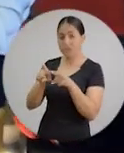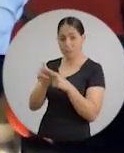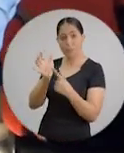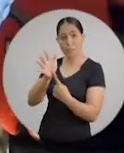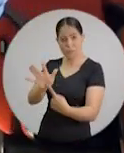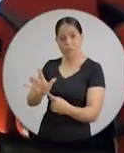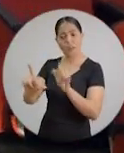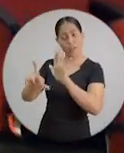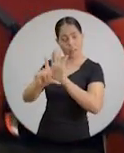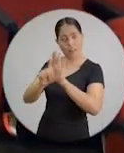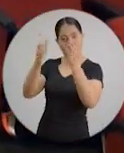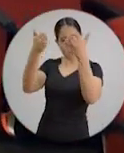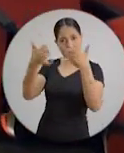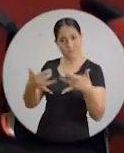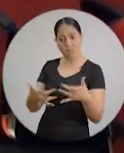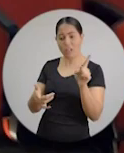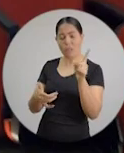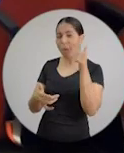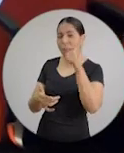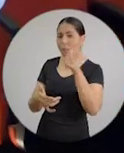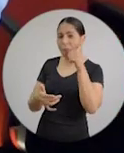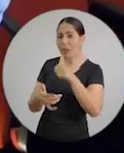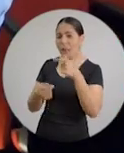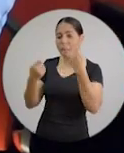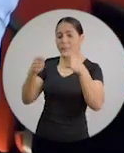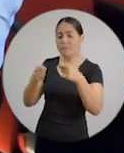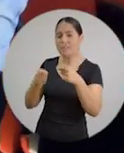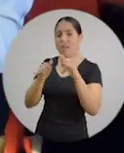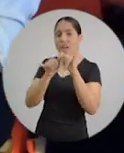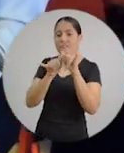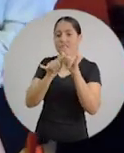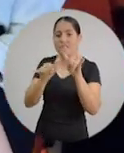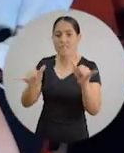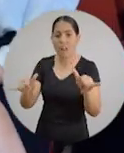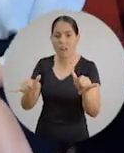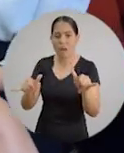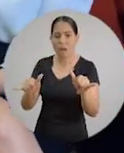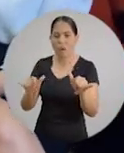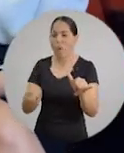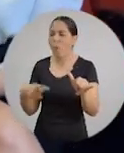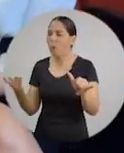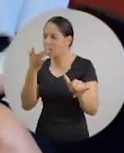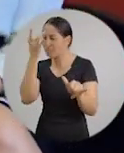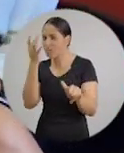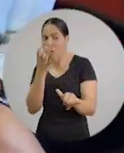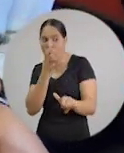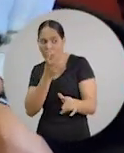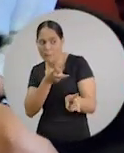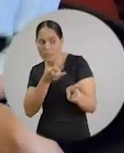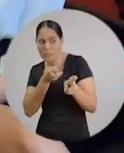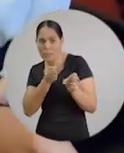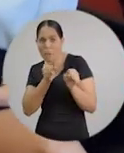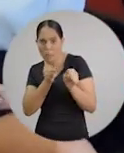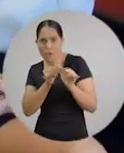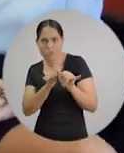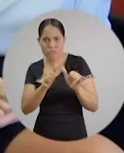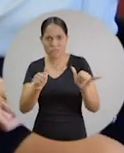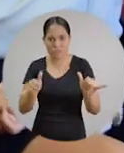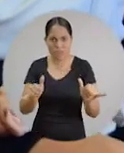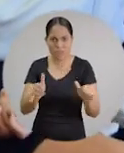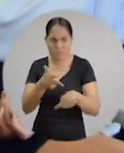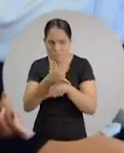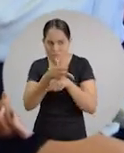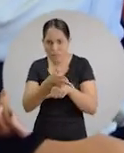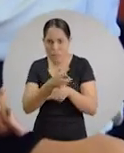agora é importante a gente destacar aqui, na legislação fala, não é a mulher que precisa falar também. Outra pessoa que viu,